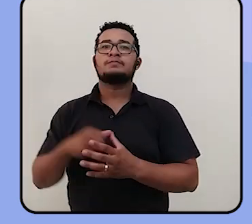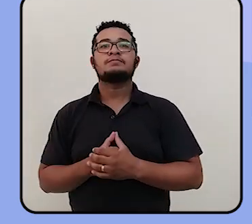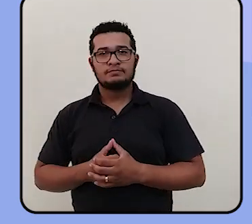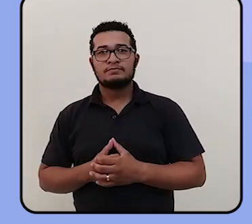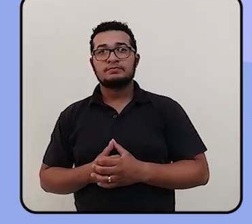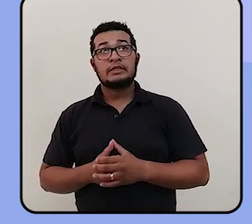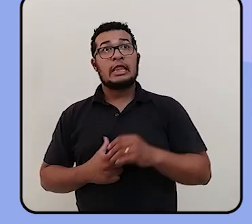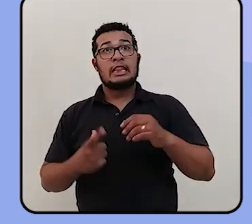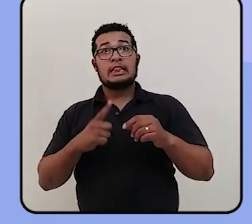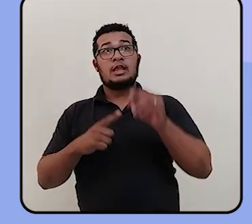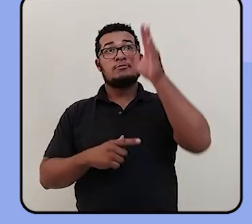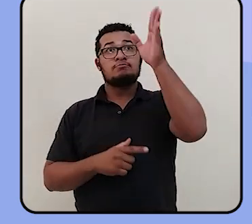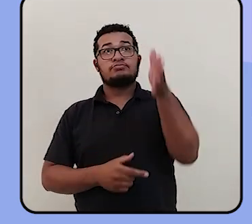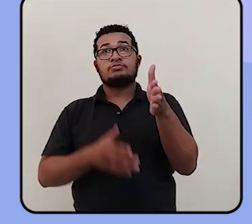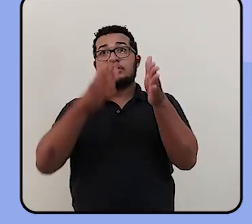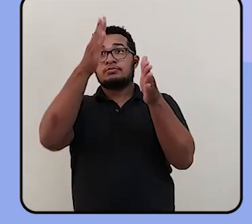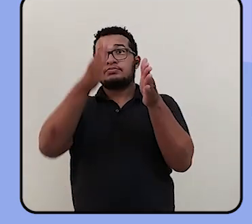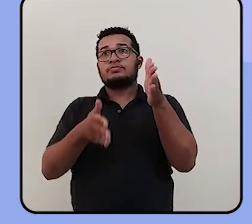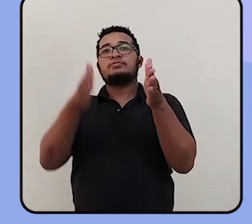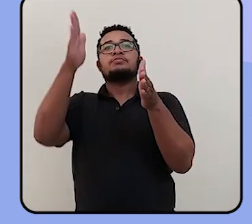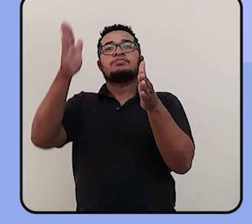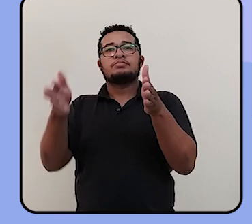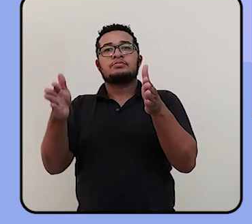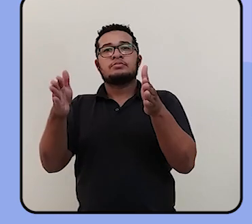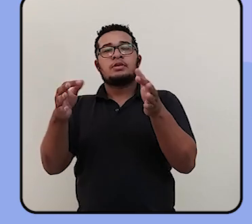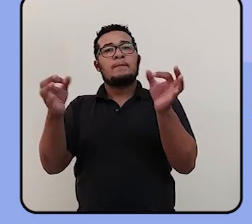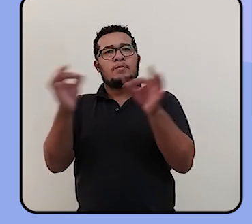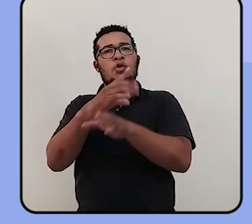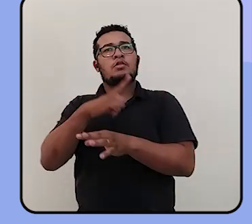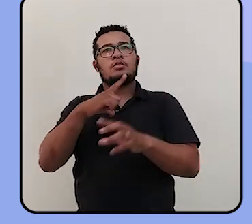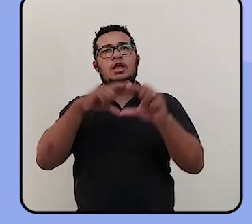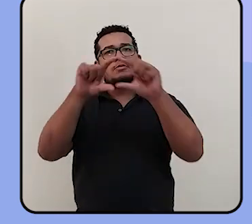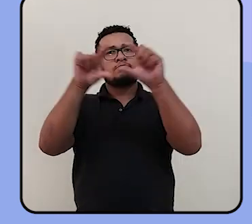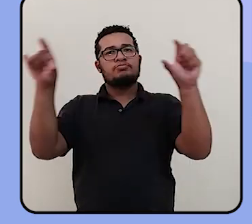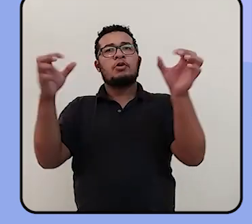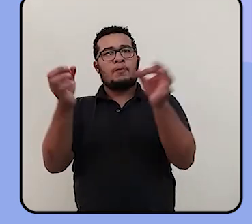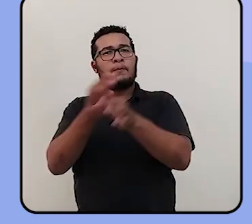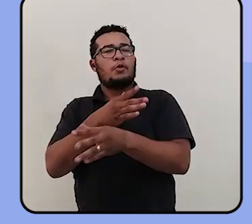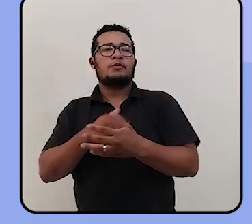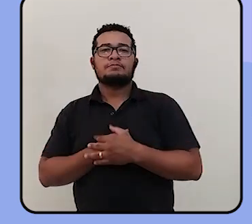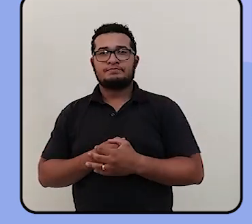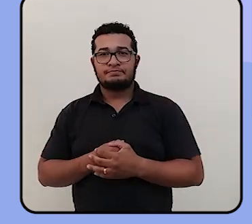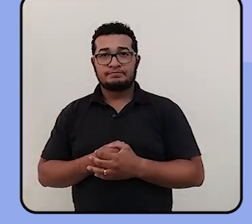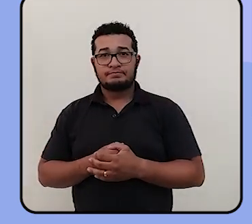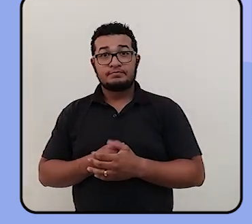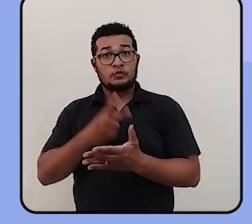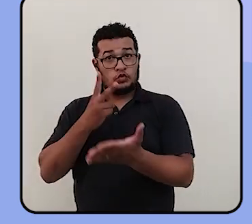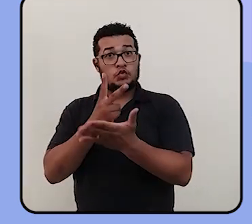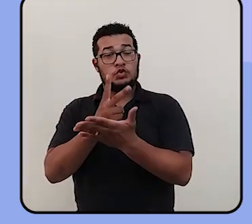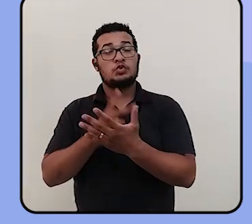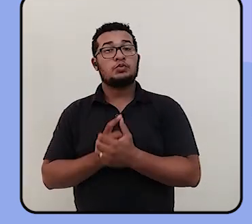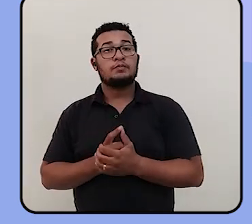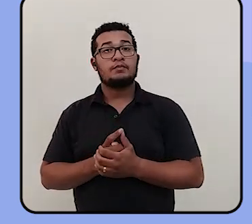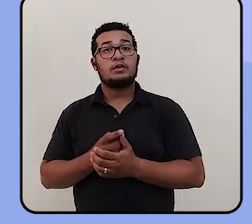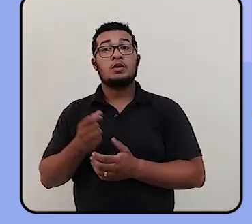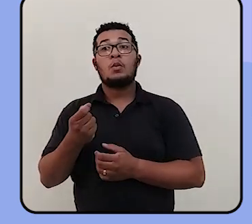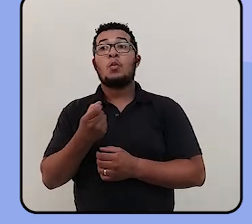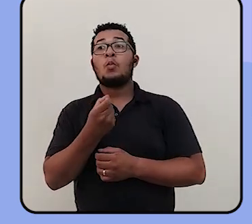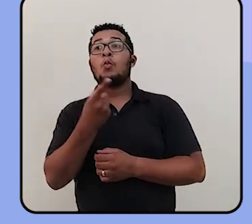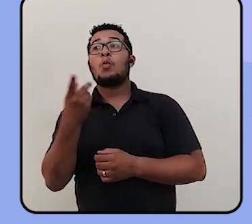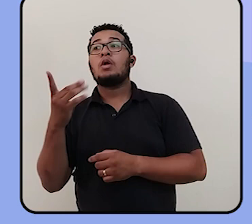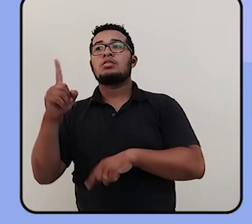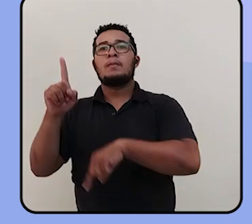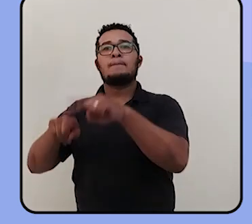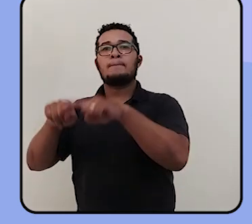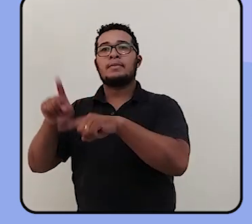de peças e coloca os 400. Prontinho, você já montou a primeira linha. Vamos continuar a leitura.